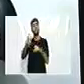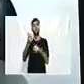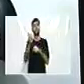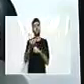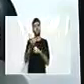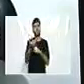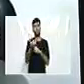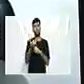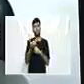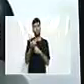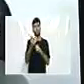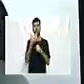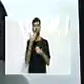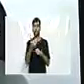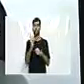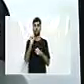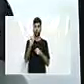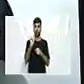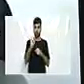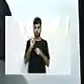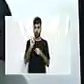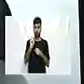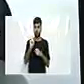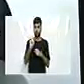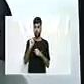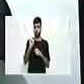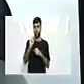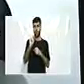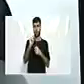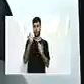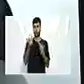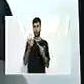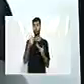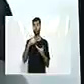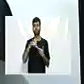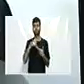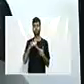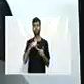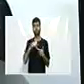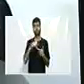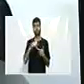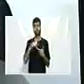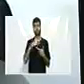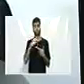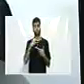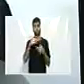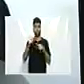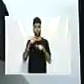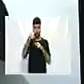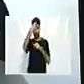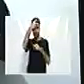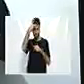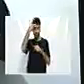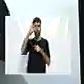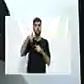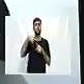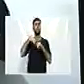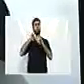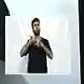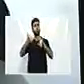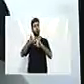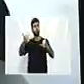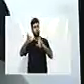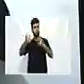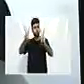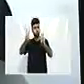que fosse solicitado Martino quando estávamos no na prefeitura foi feita aquela